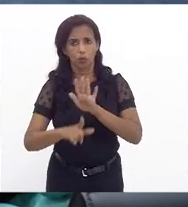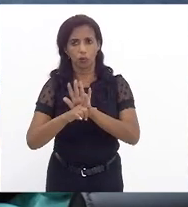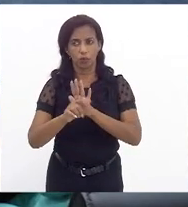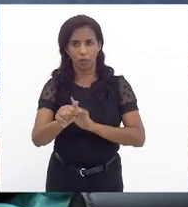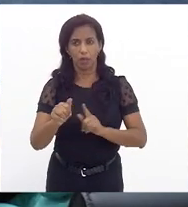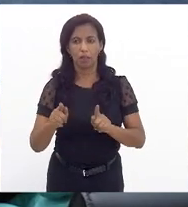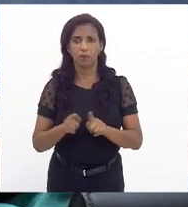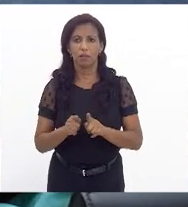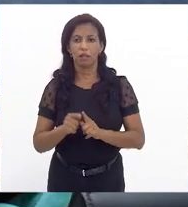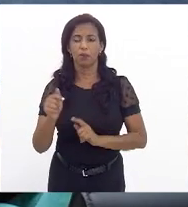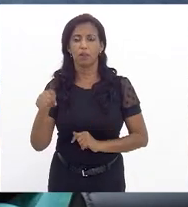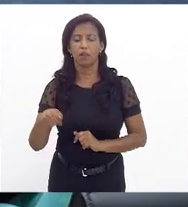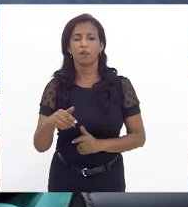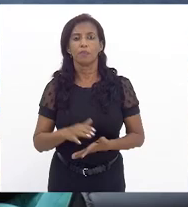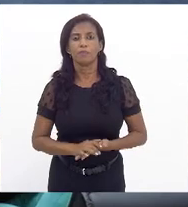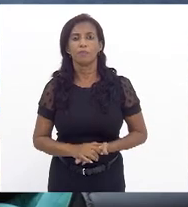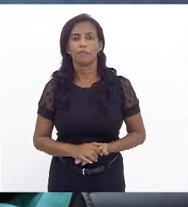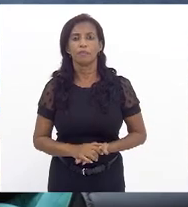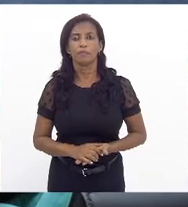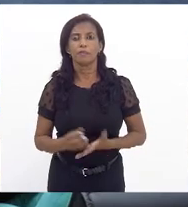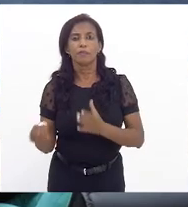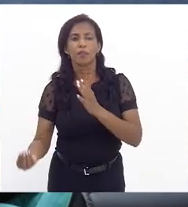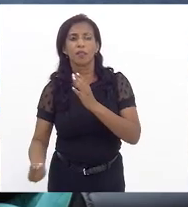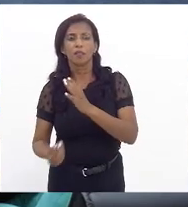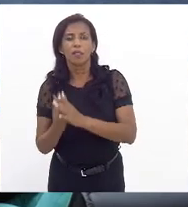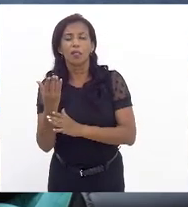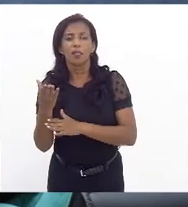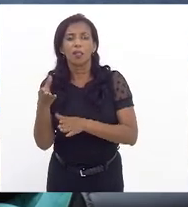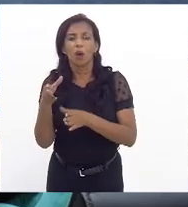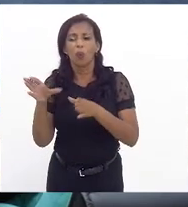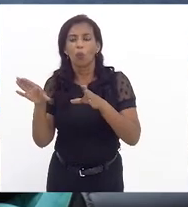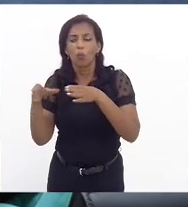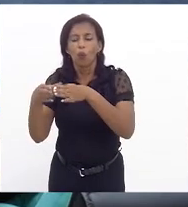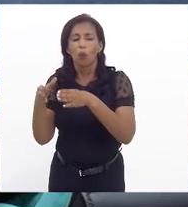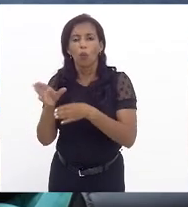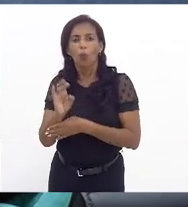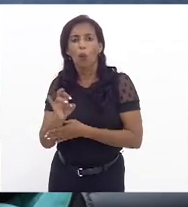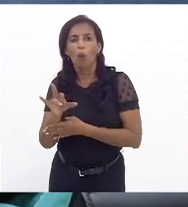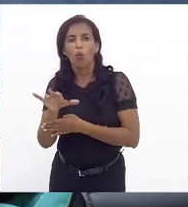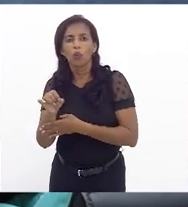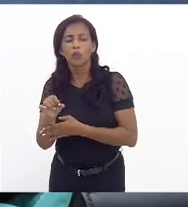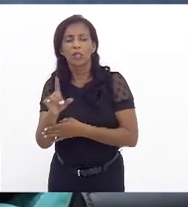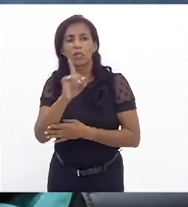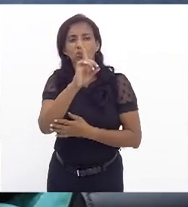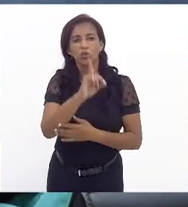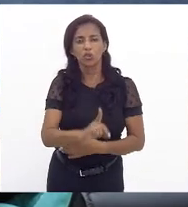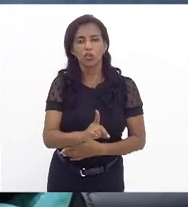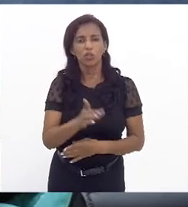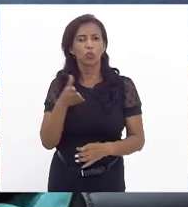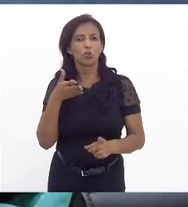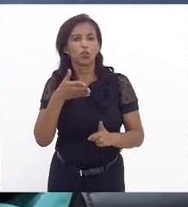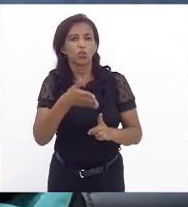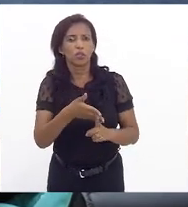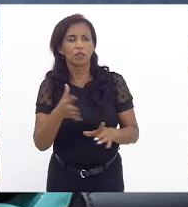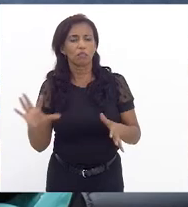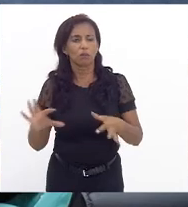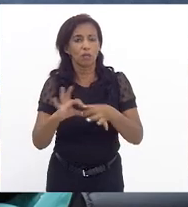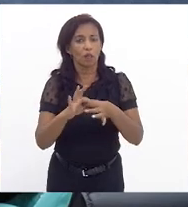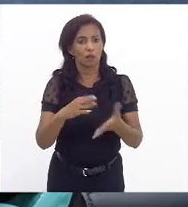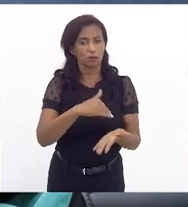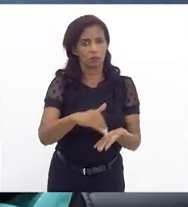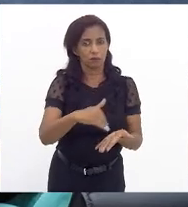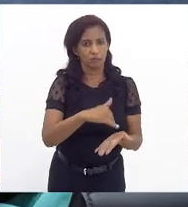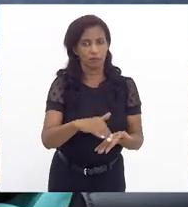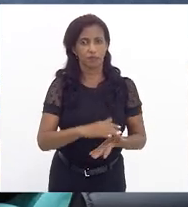inclusive, aquela que cria um conselho de diretores diretamente ligado ao